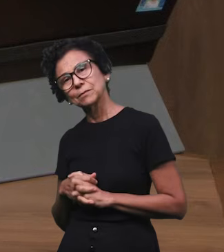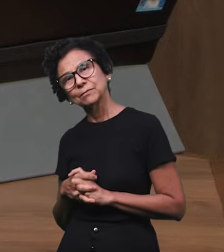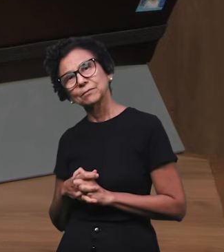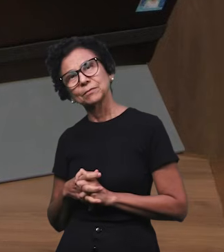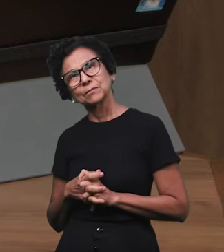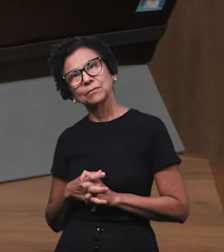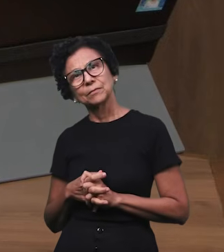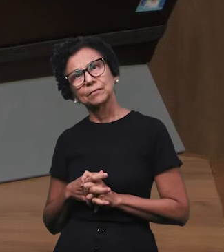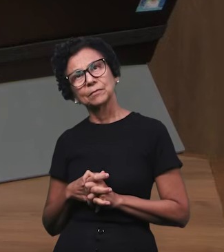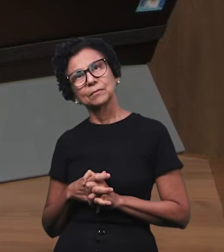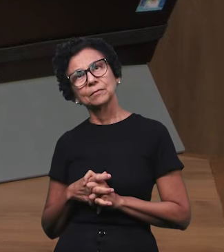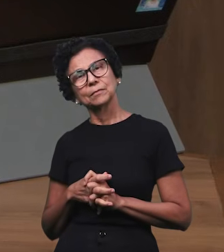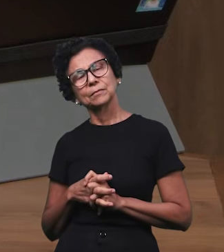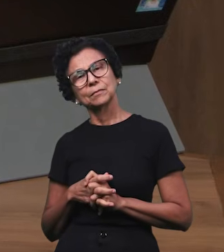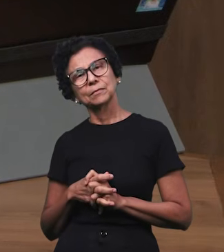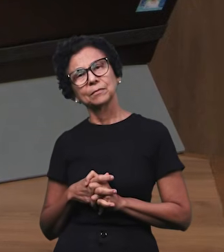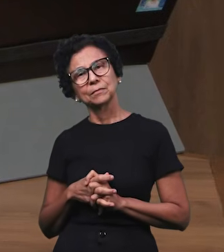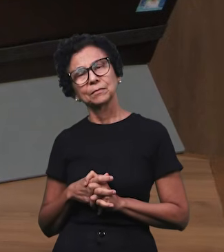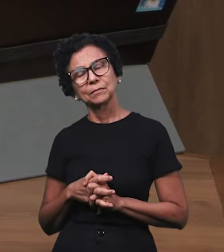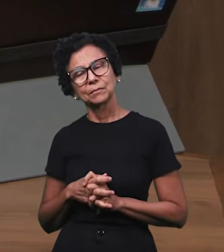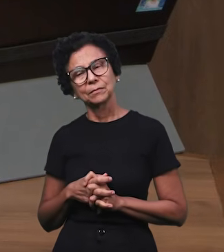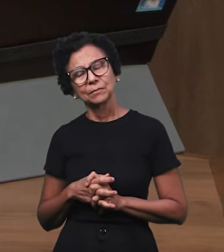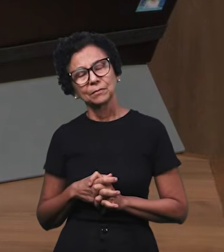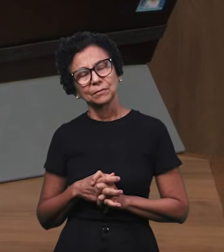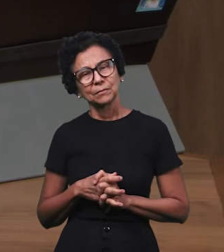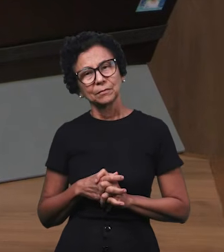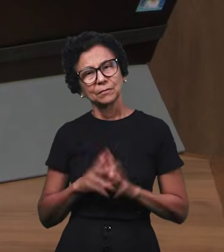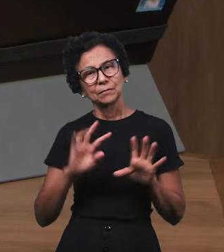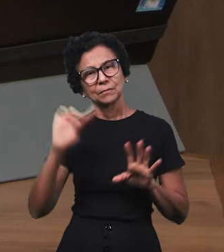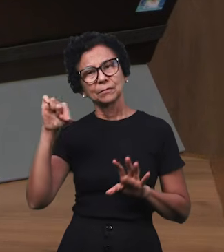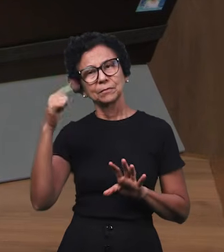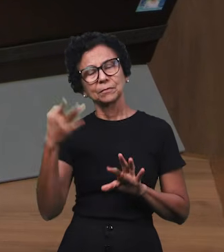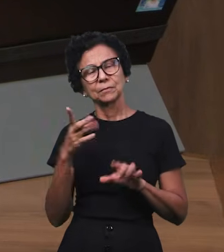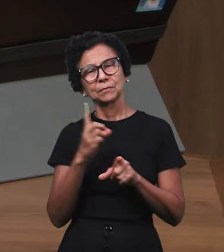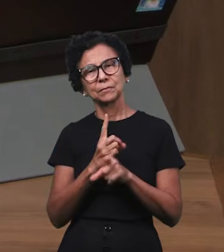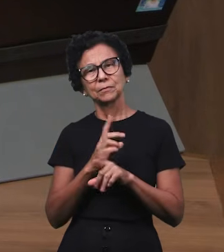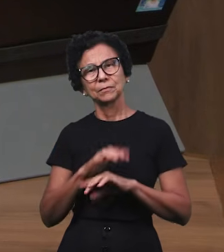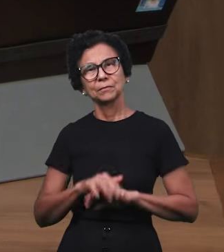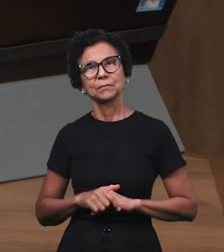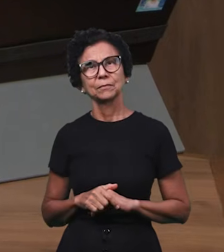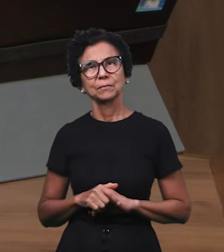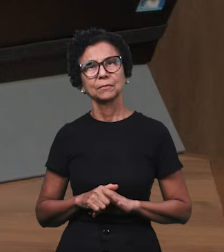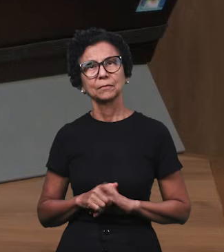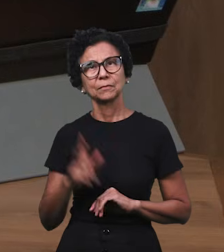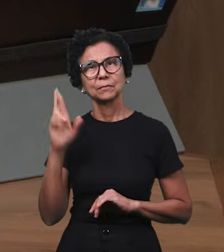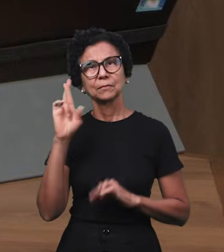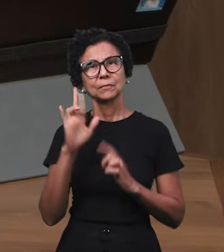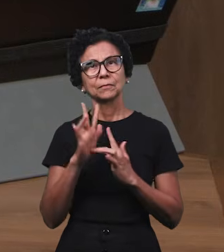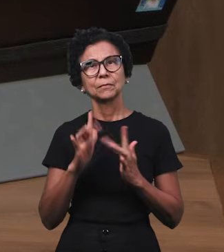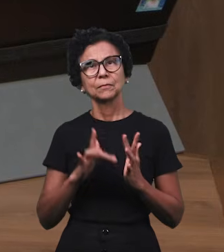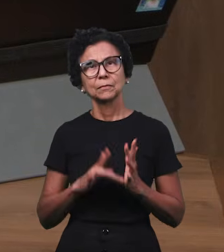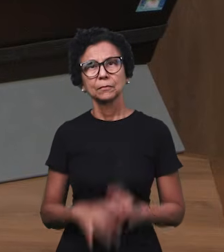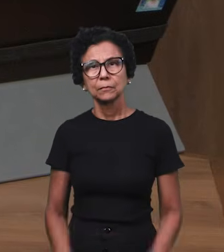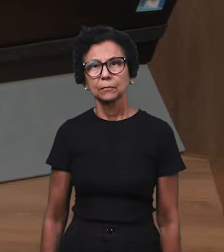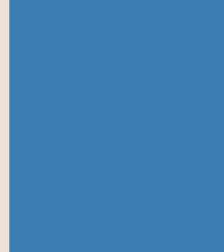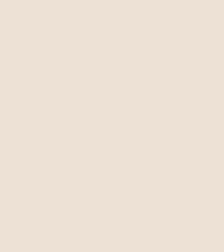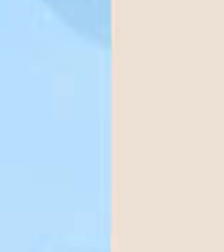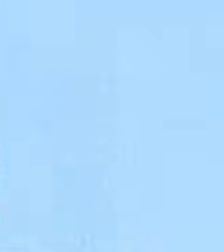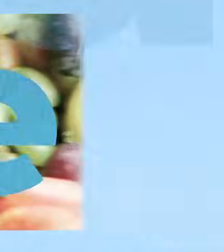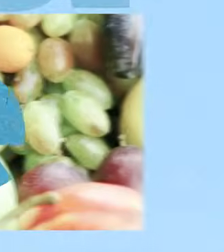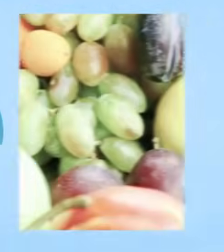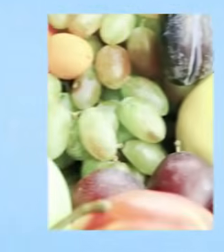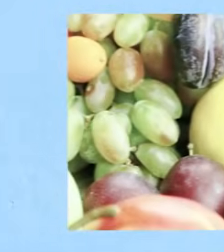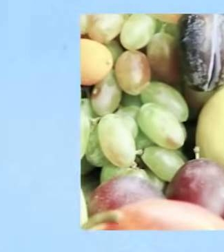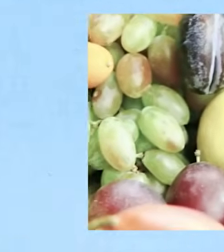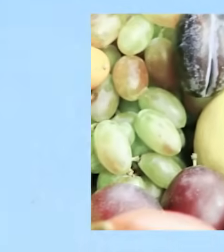que você acha que pode ter doença renal crônica. E nós nos vemos na semana que vem. A paz do Senhor Jesus.